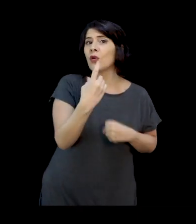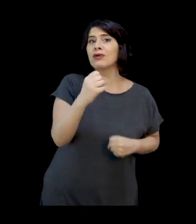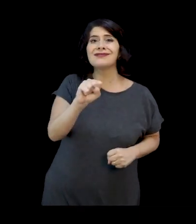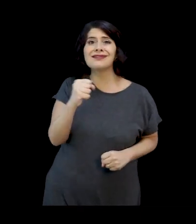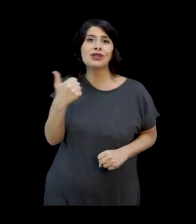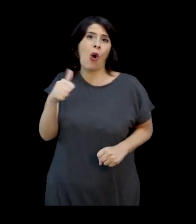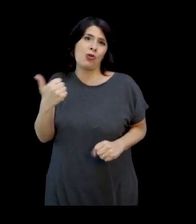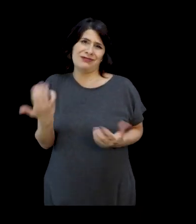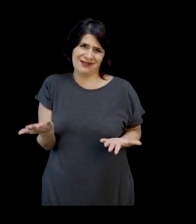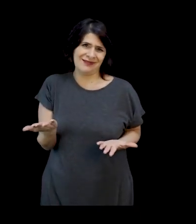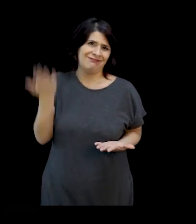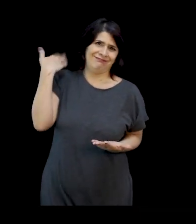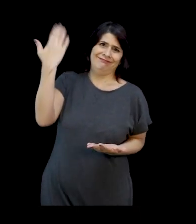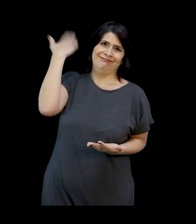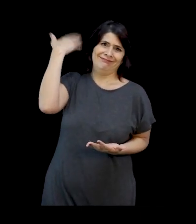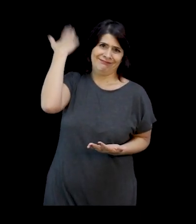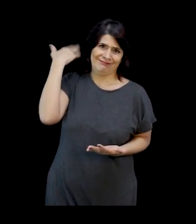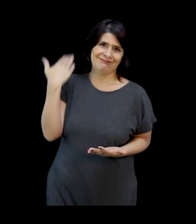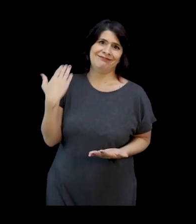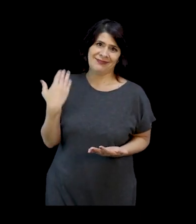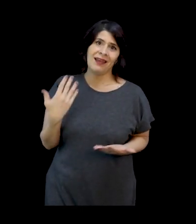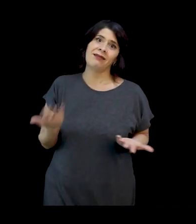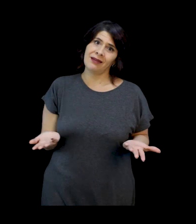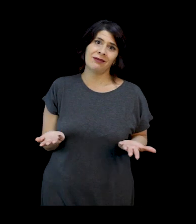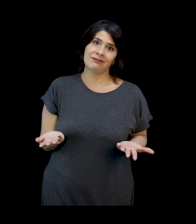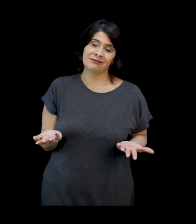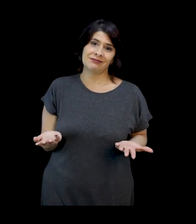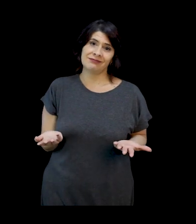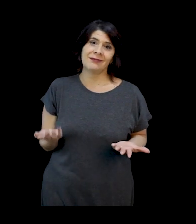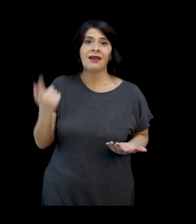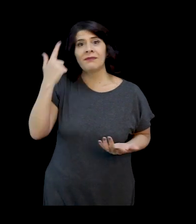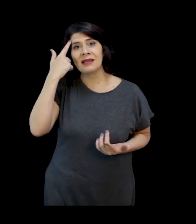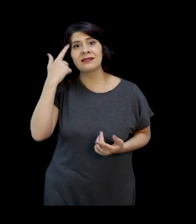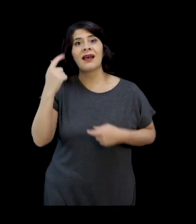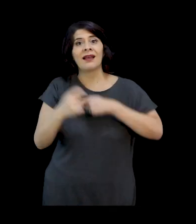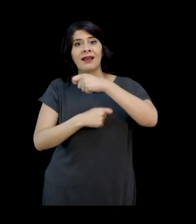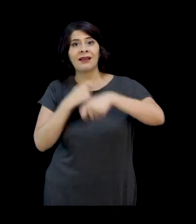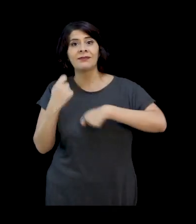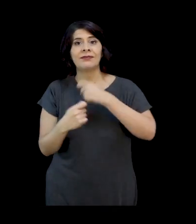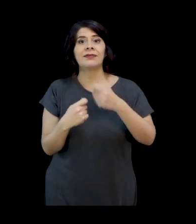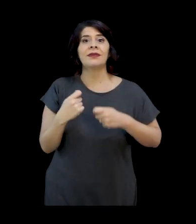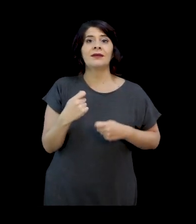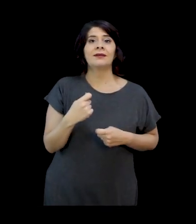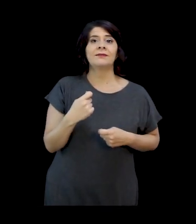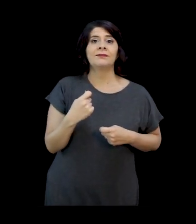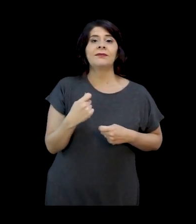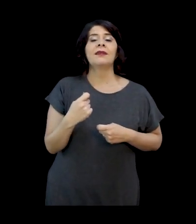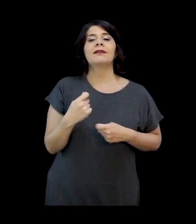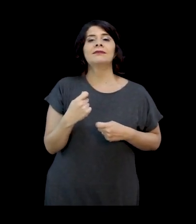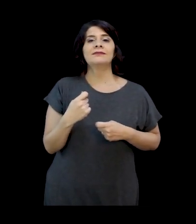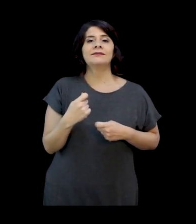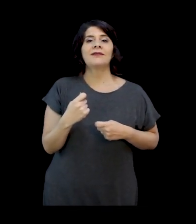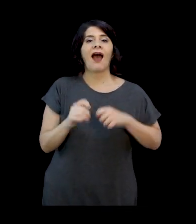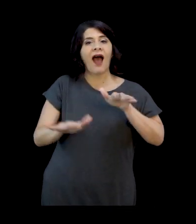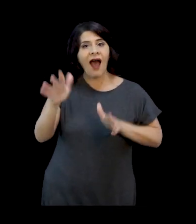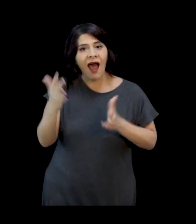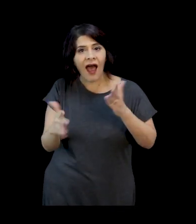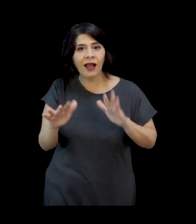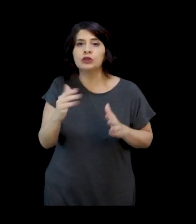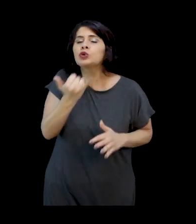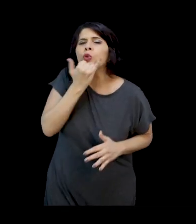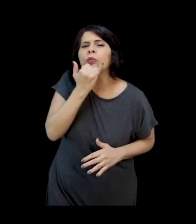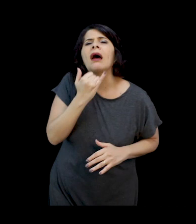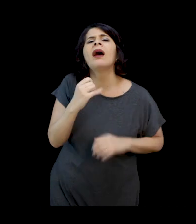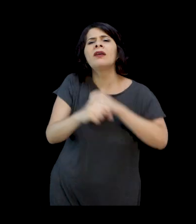indústria cultural, ou muito menos da chamada economia criativa, das indústrias criativas, etc.